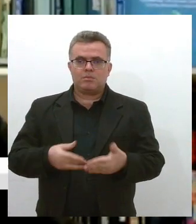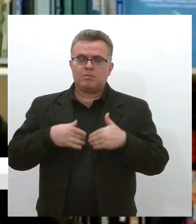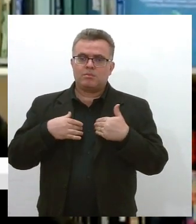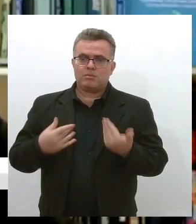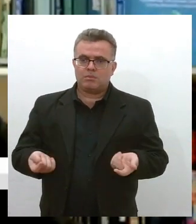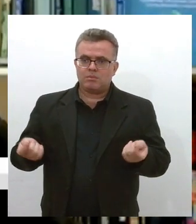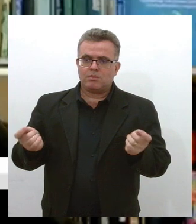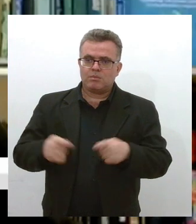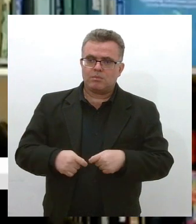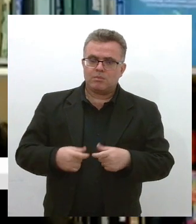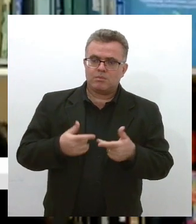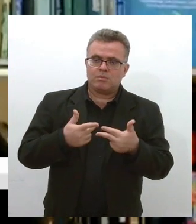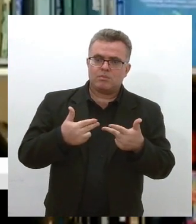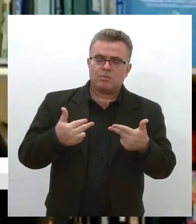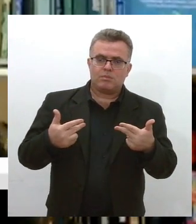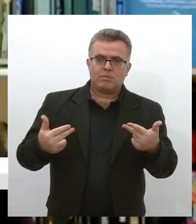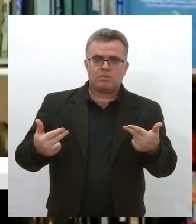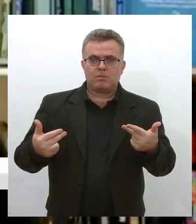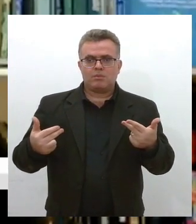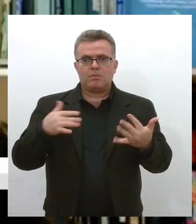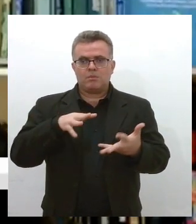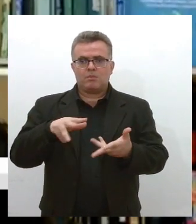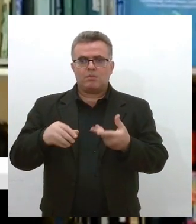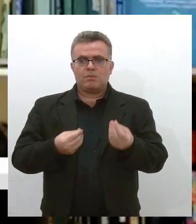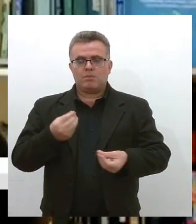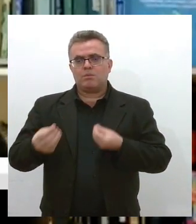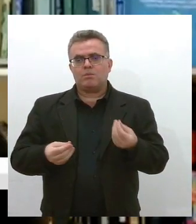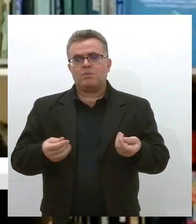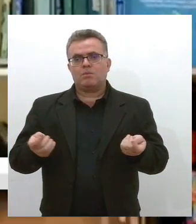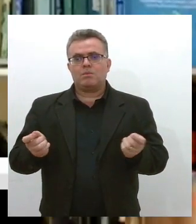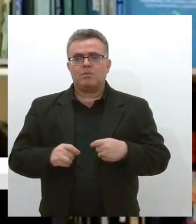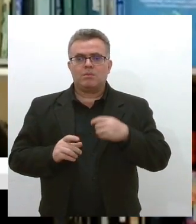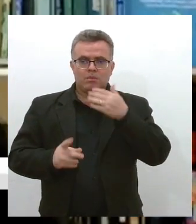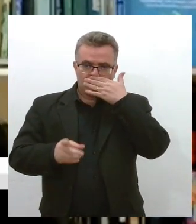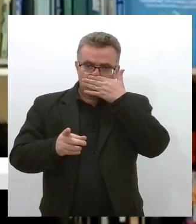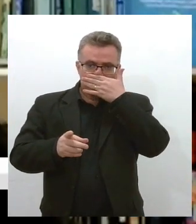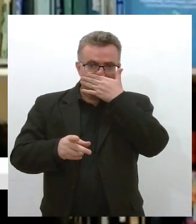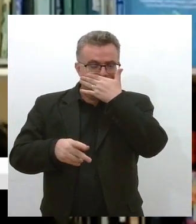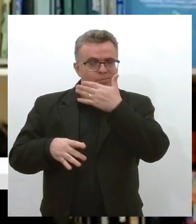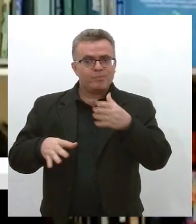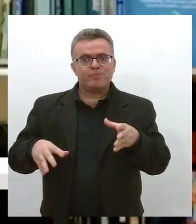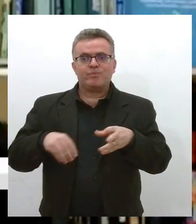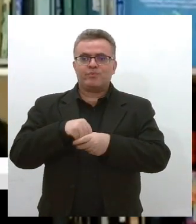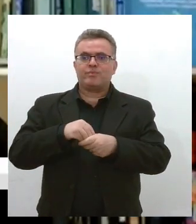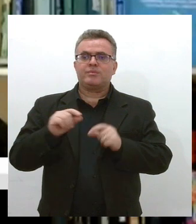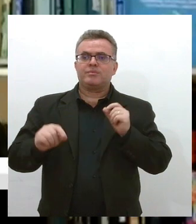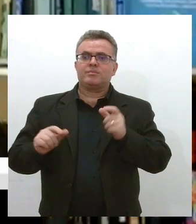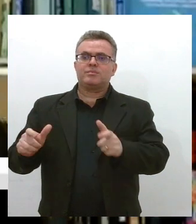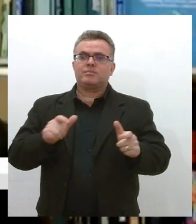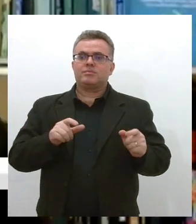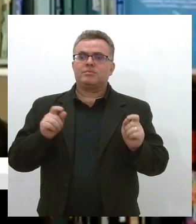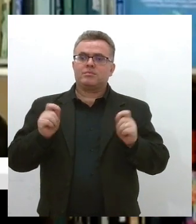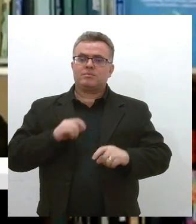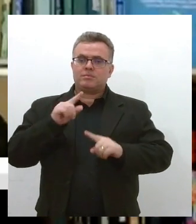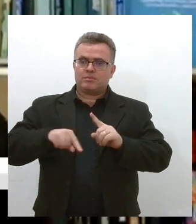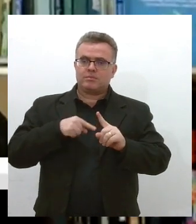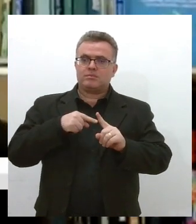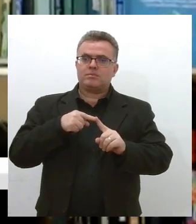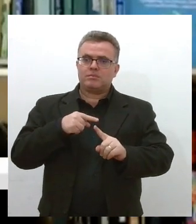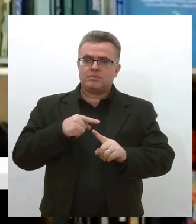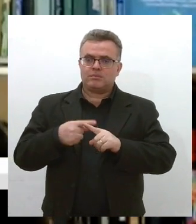coisas mais mundanas, assim, sair do academicismo e poder entrar em novos espaços para poder ampliar esse debate. Então, isso é